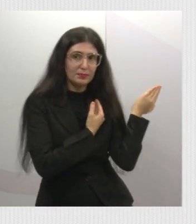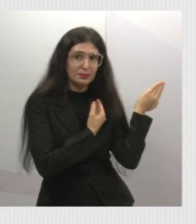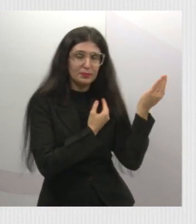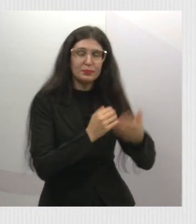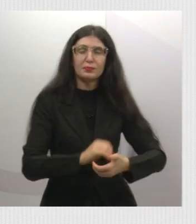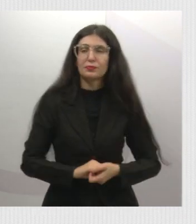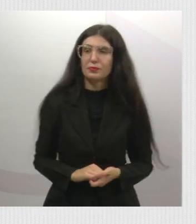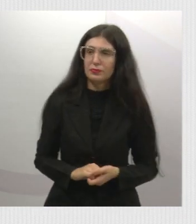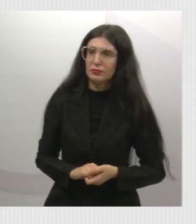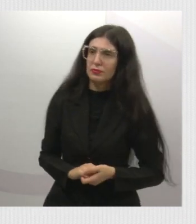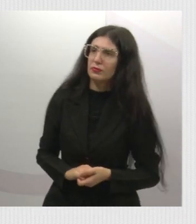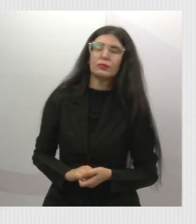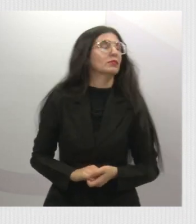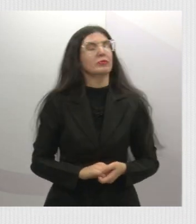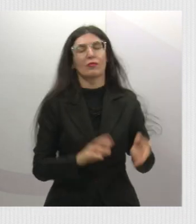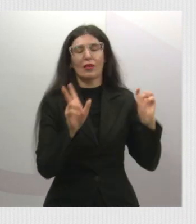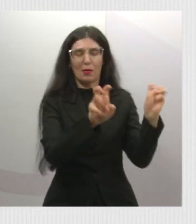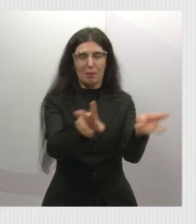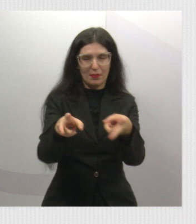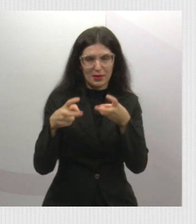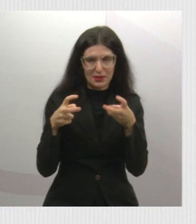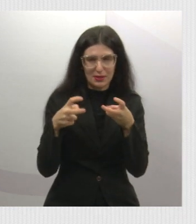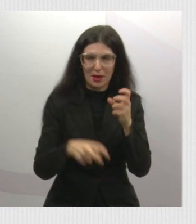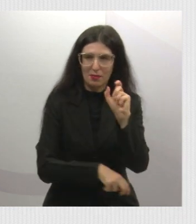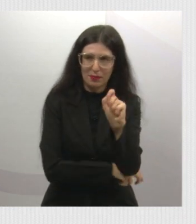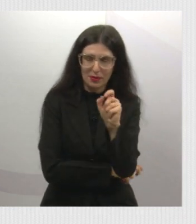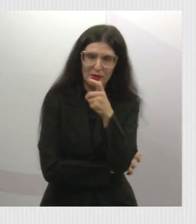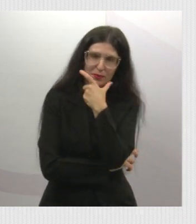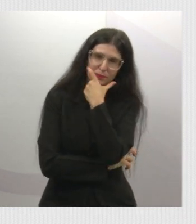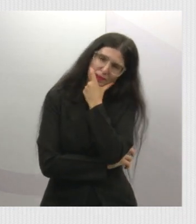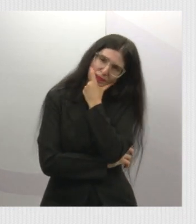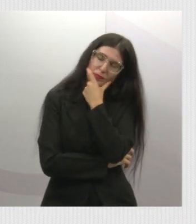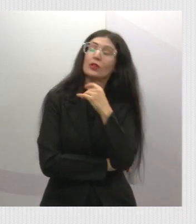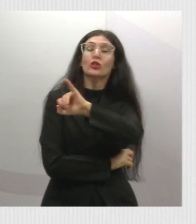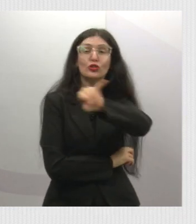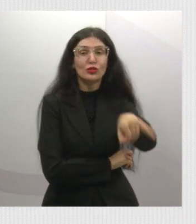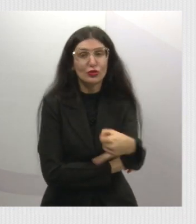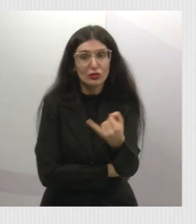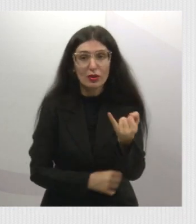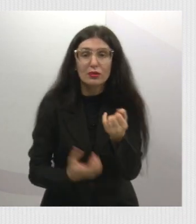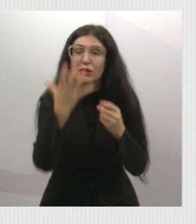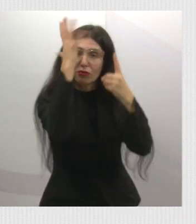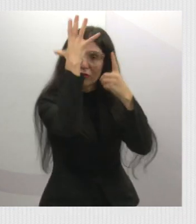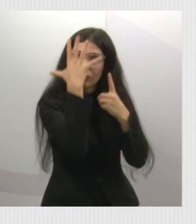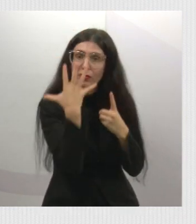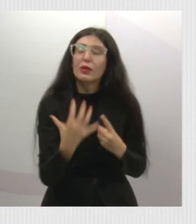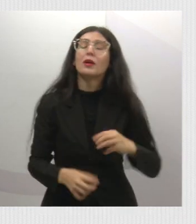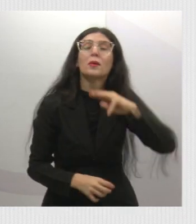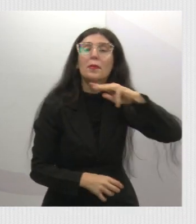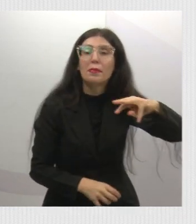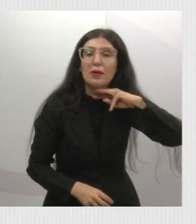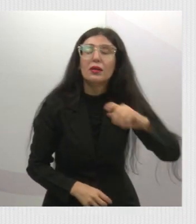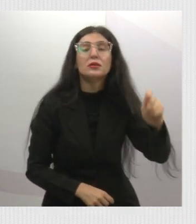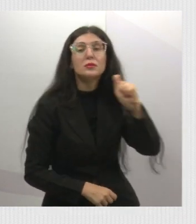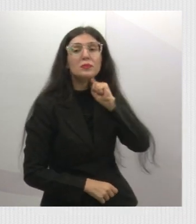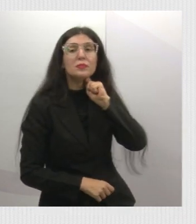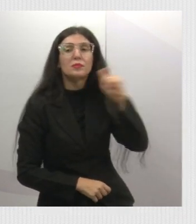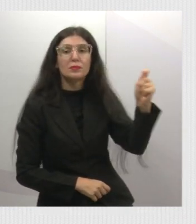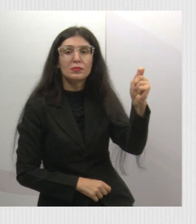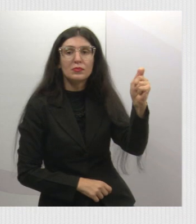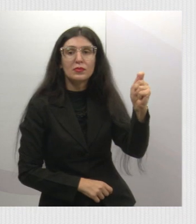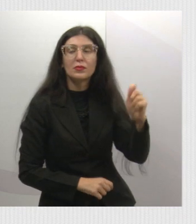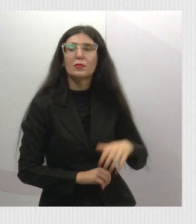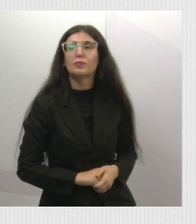Então, aqui vocês analisam que no quadrimestre de 2019, né,